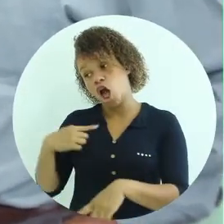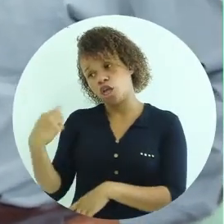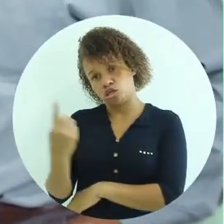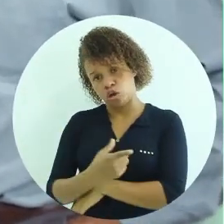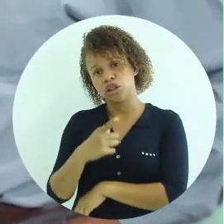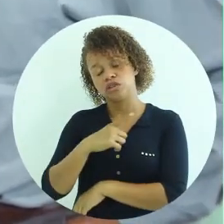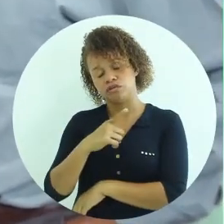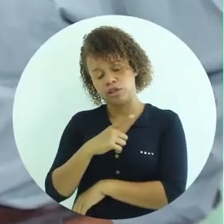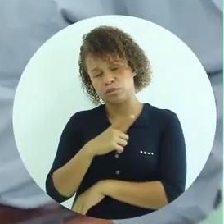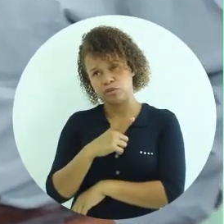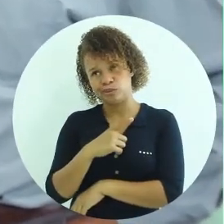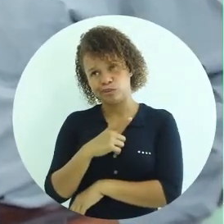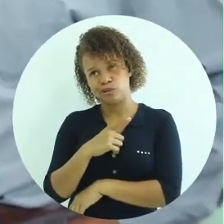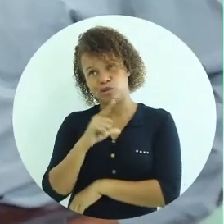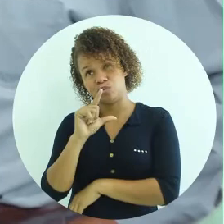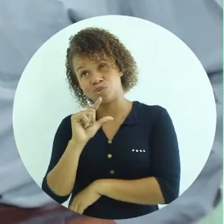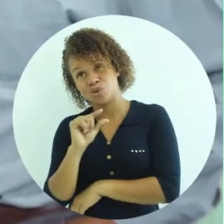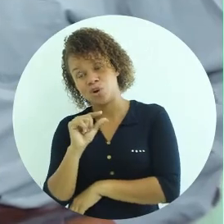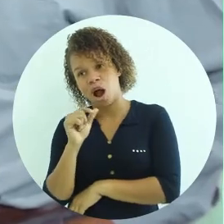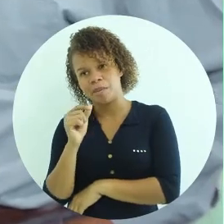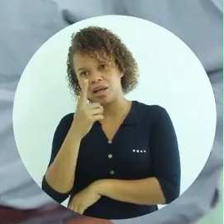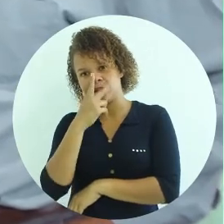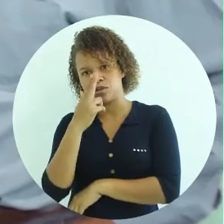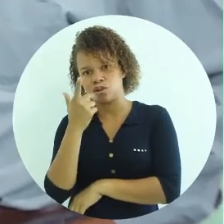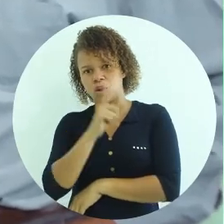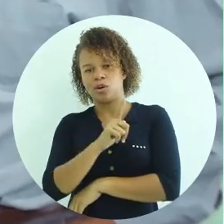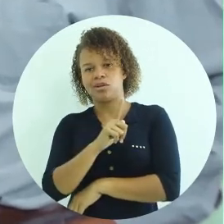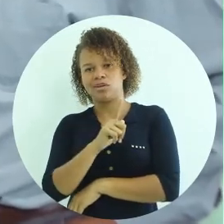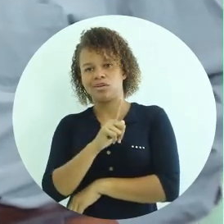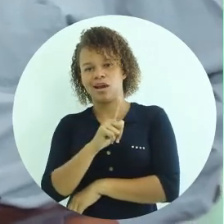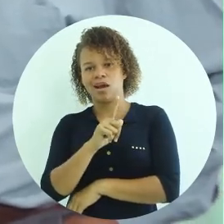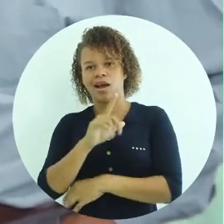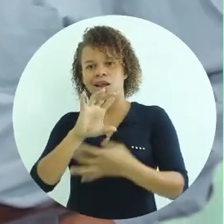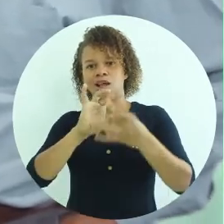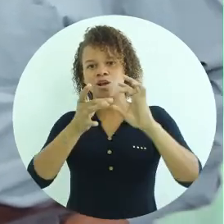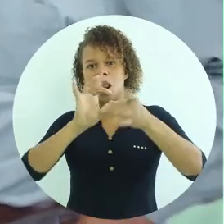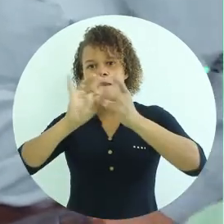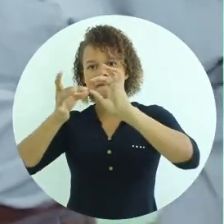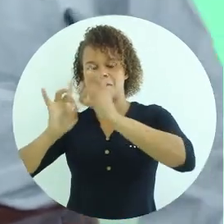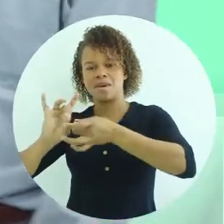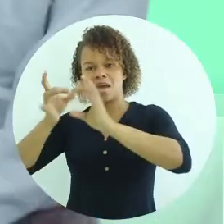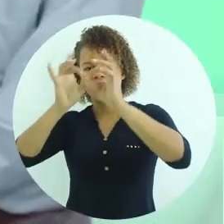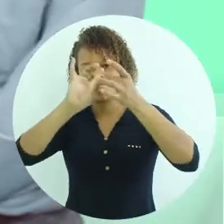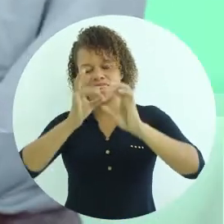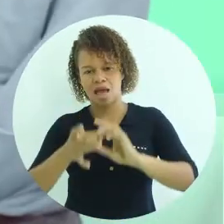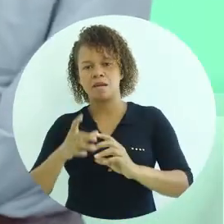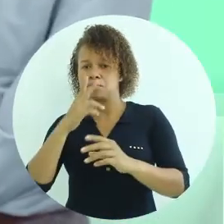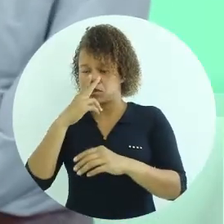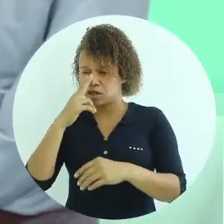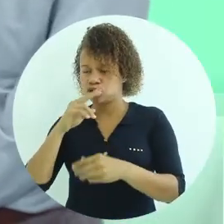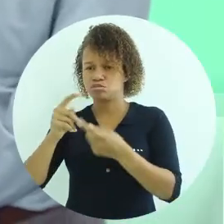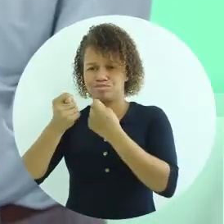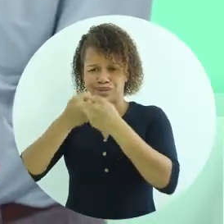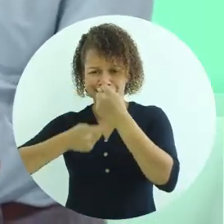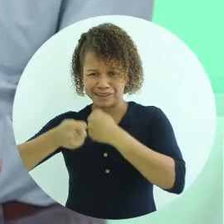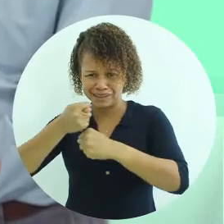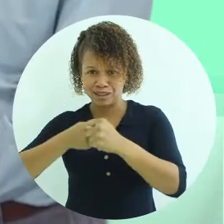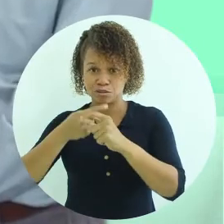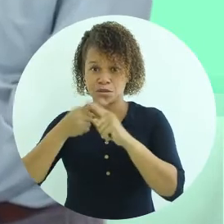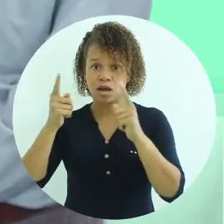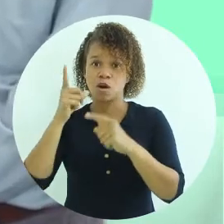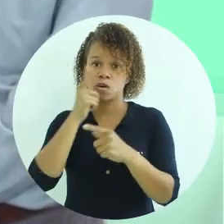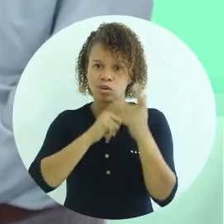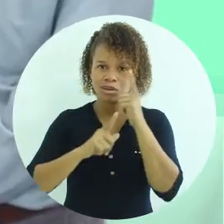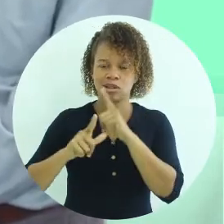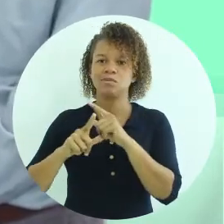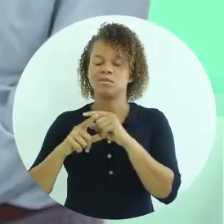aí um pouco de sorte aí por conta das Olimpíadas, né, em 2016, mesmo estando na crise, mas ainda conseguimos estar bem,